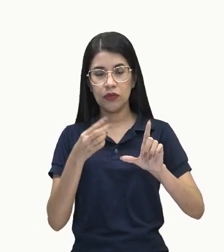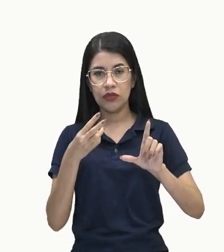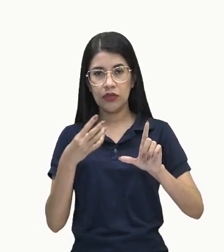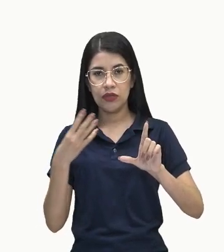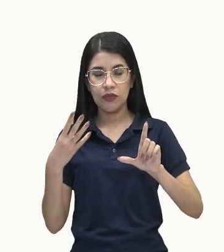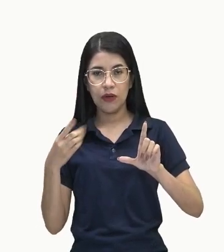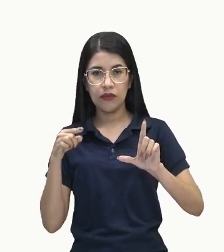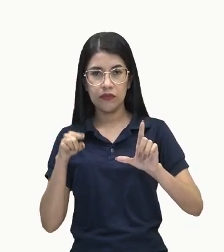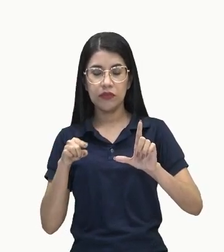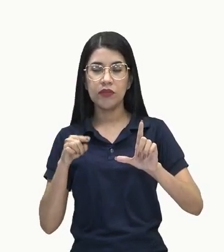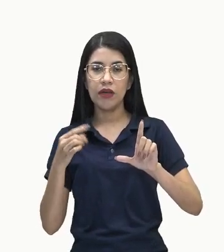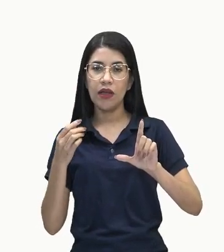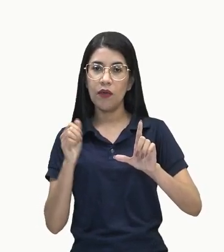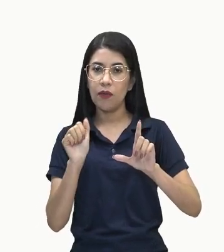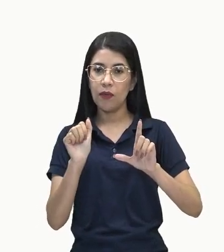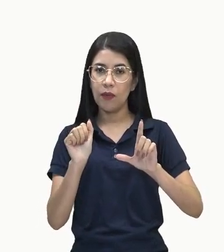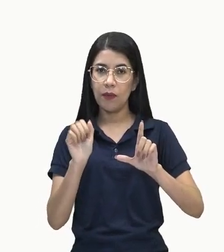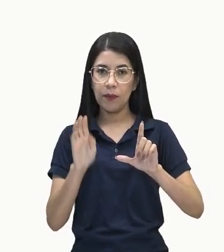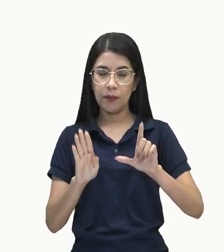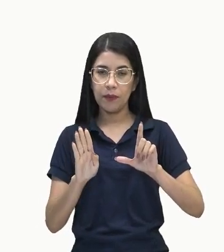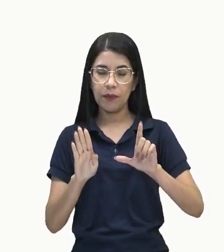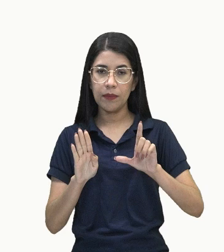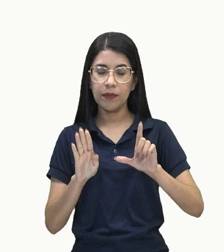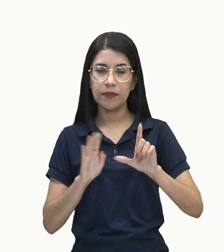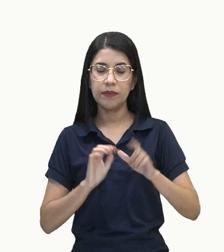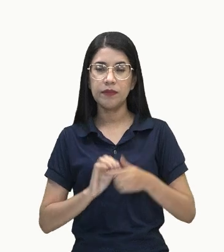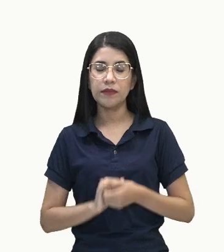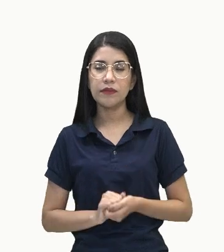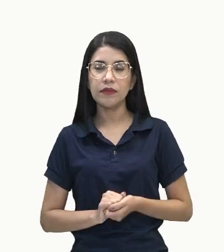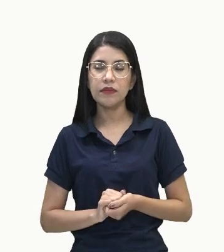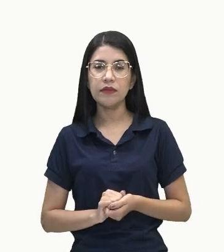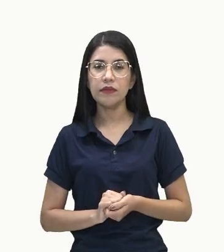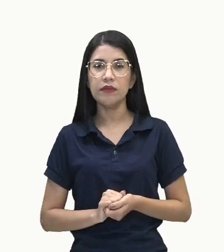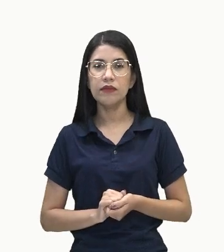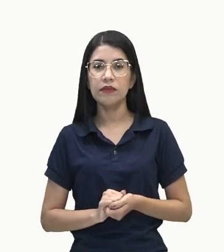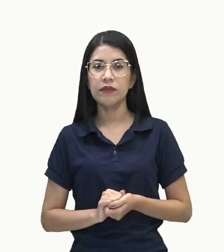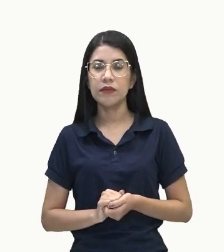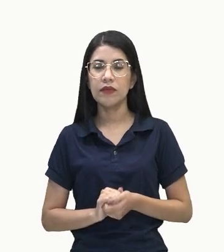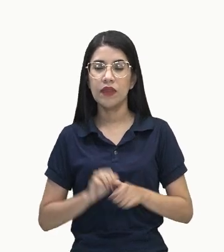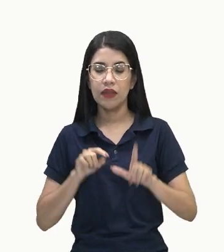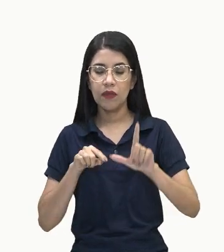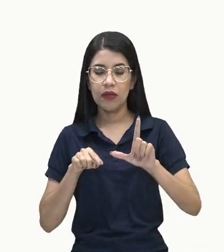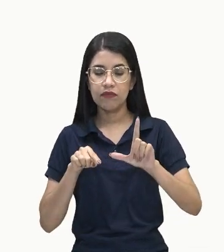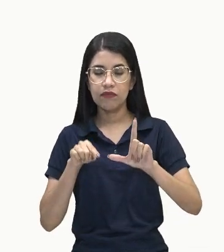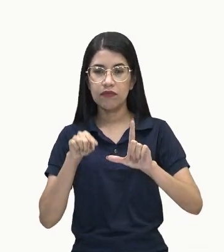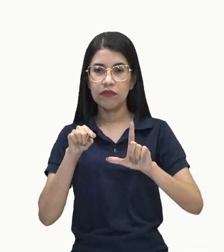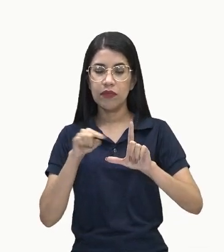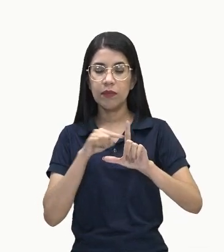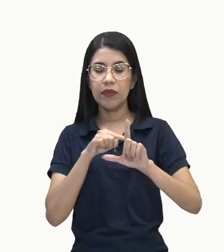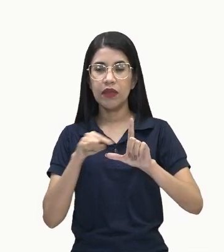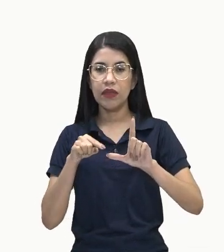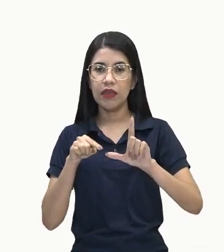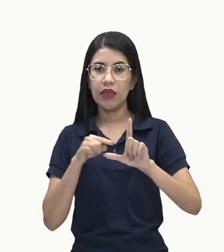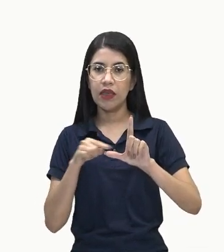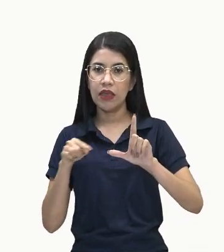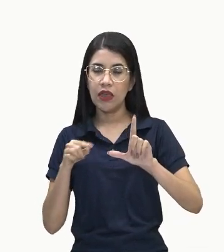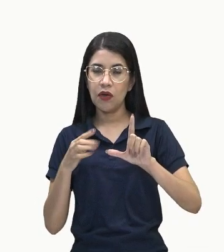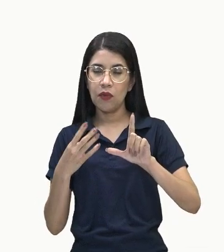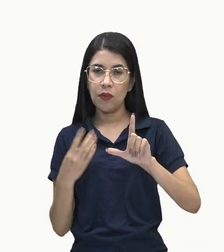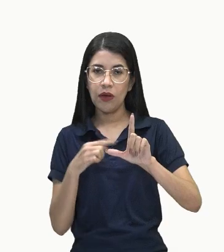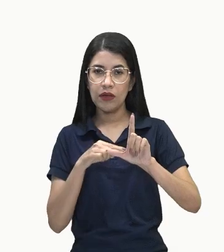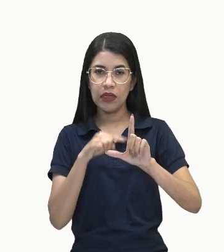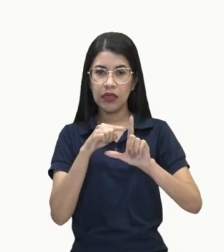o próximo passo é subir uma casa. Então, nesse caso, o ponto B está localizado bem